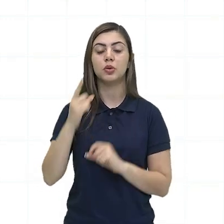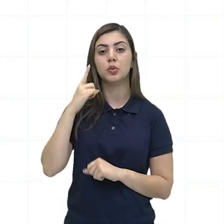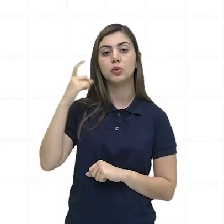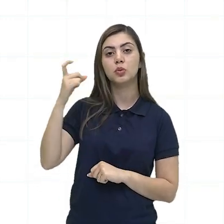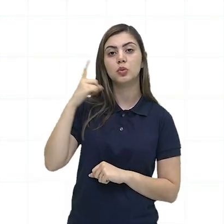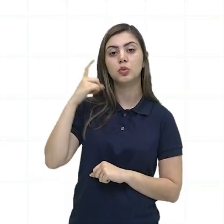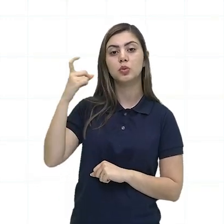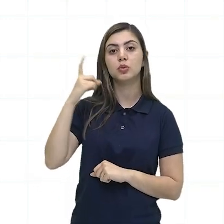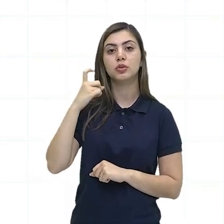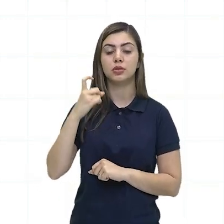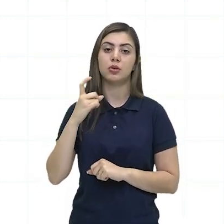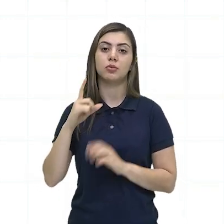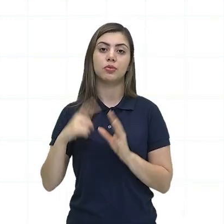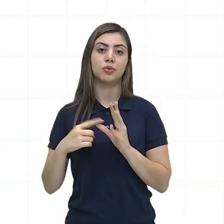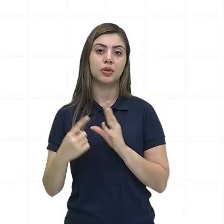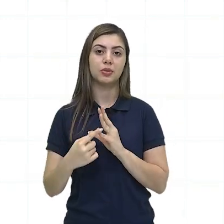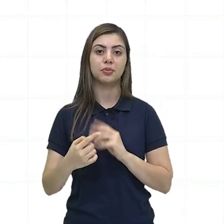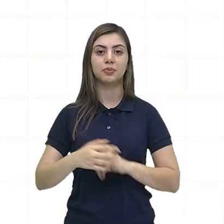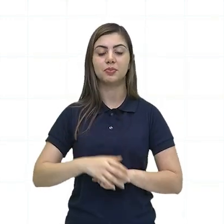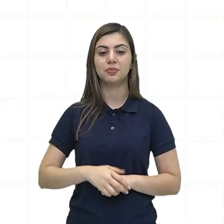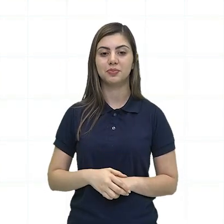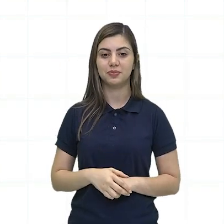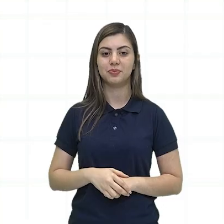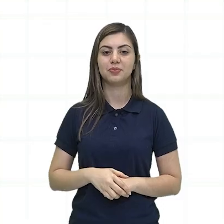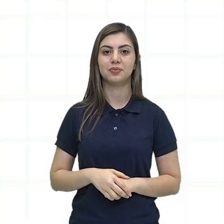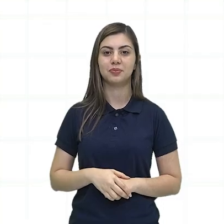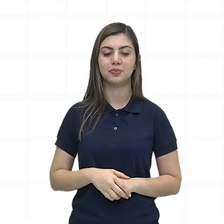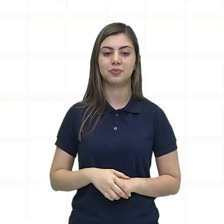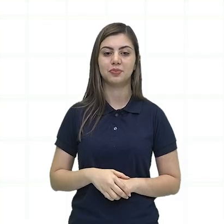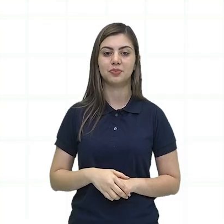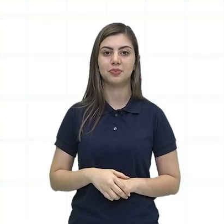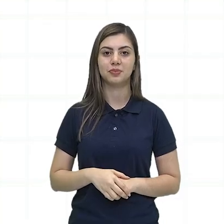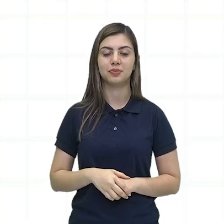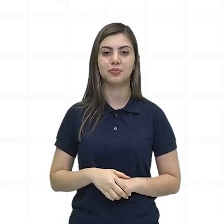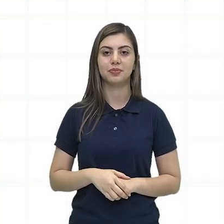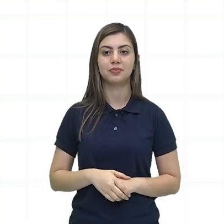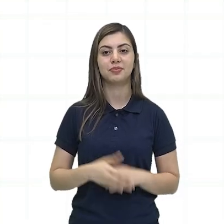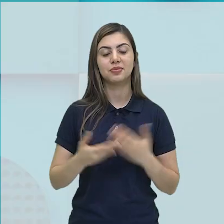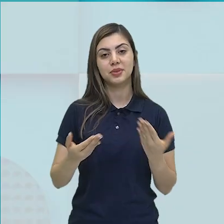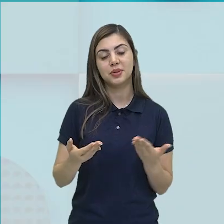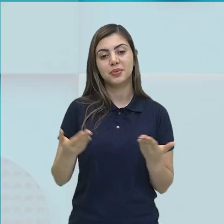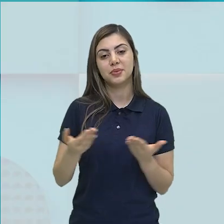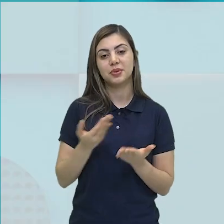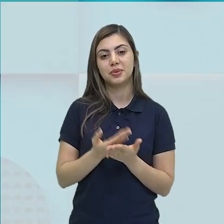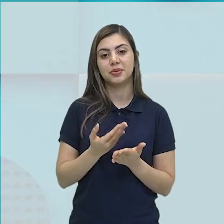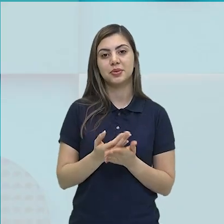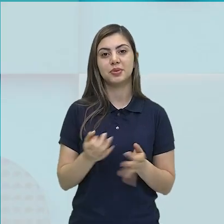som de vogal. Ok? Então, nós ficamos por